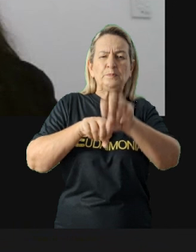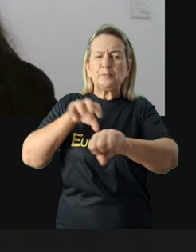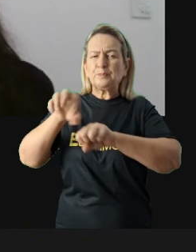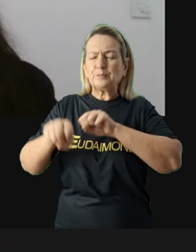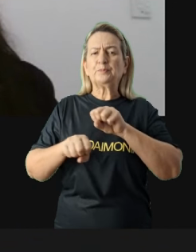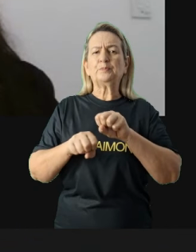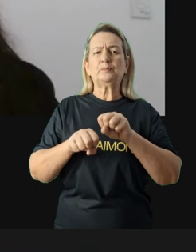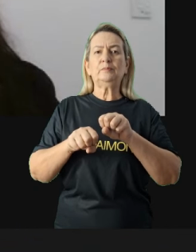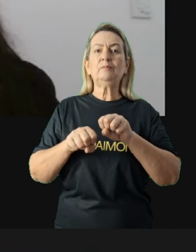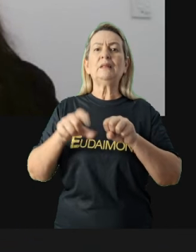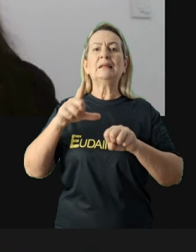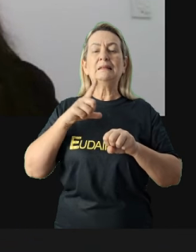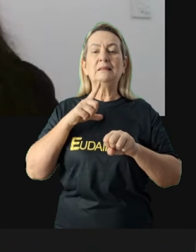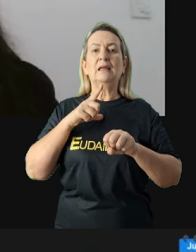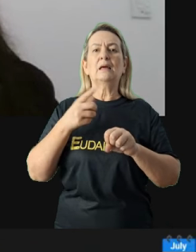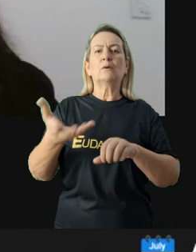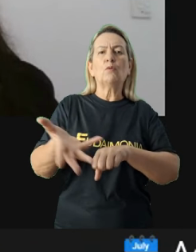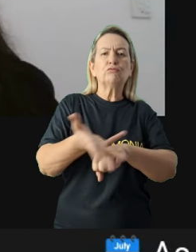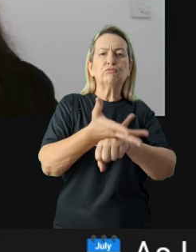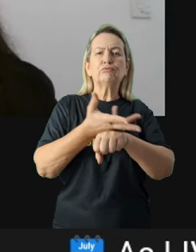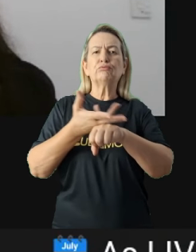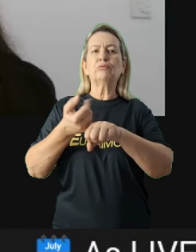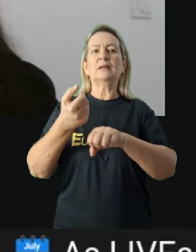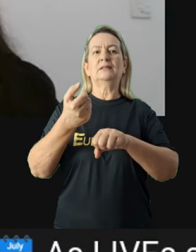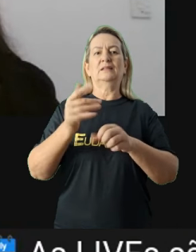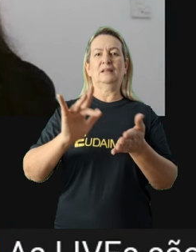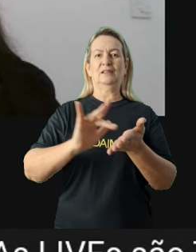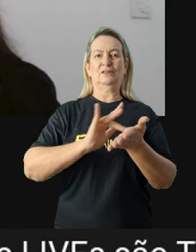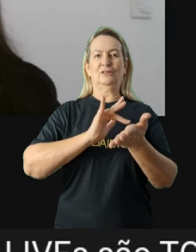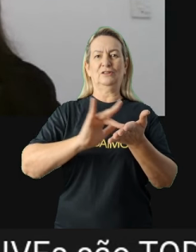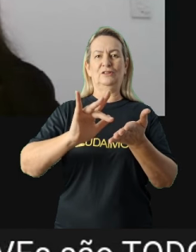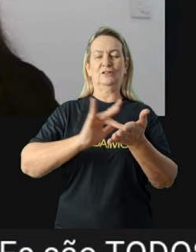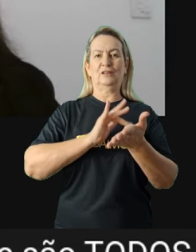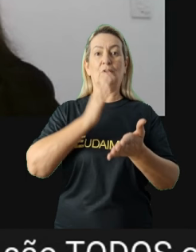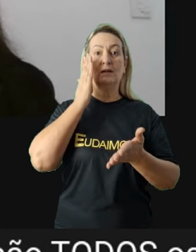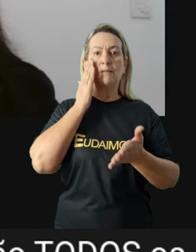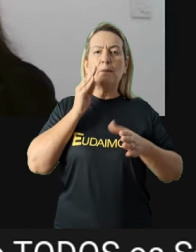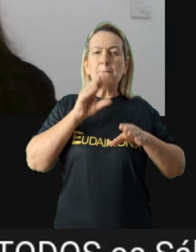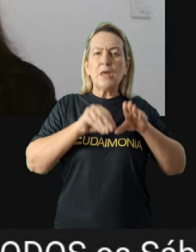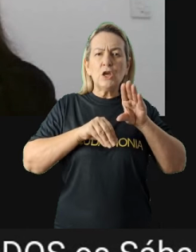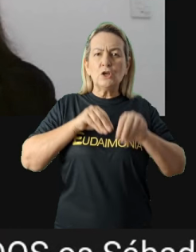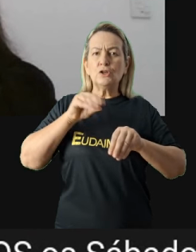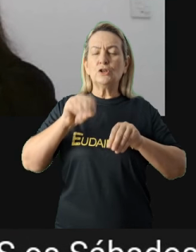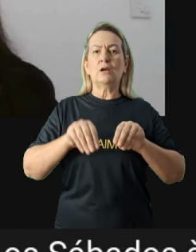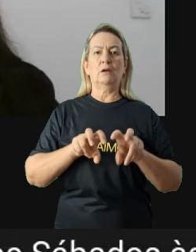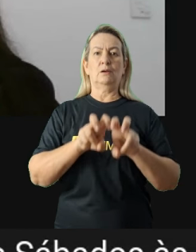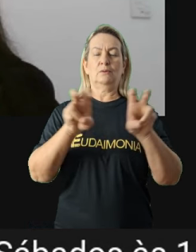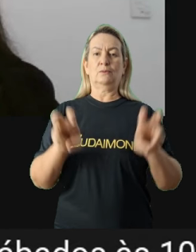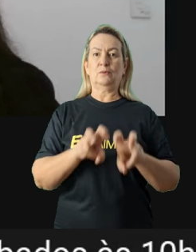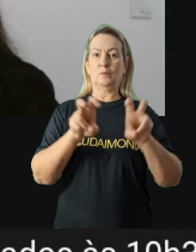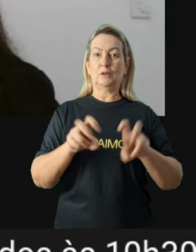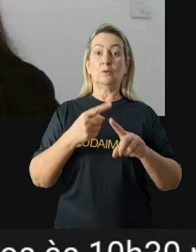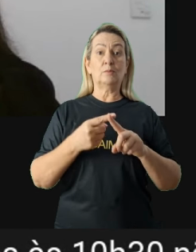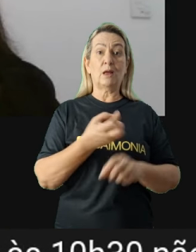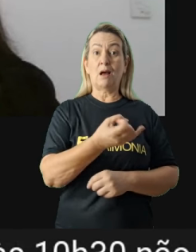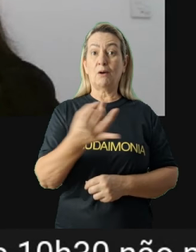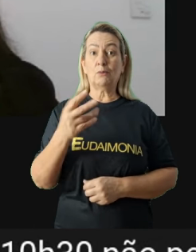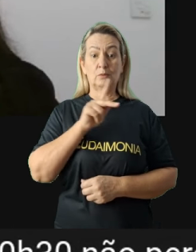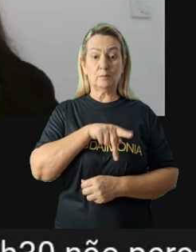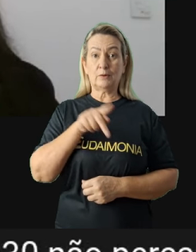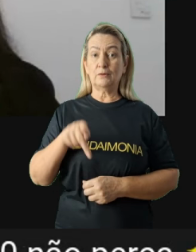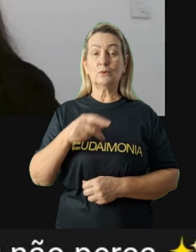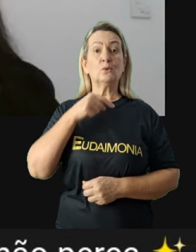realidade, conhecer e buscar minimamente ter essa fluência digital, saber manusear minimamente